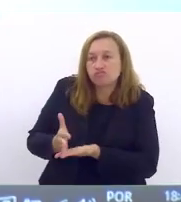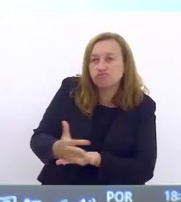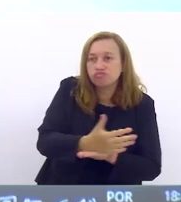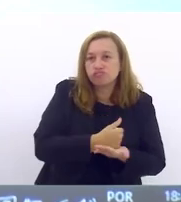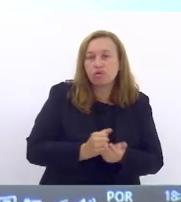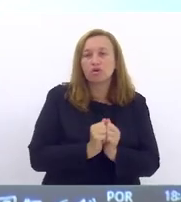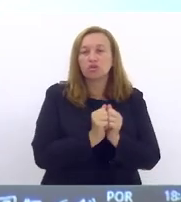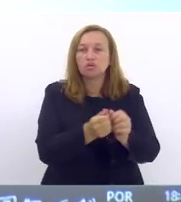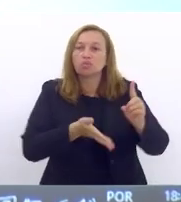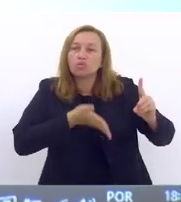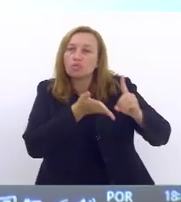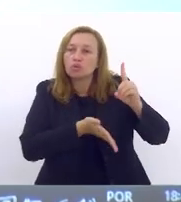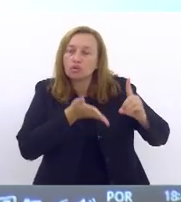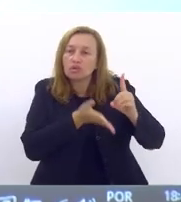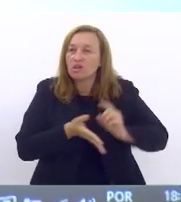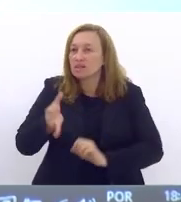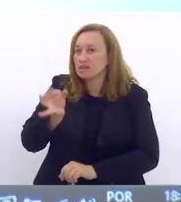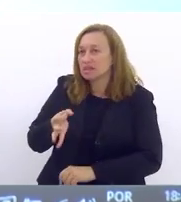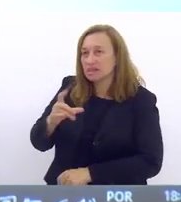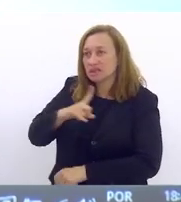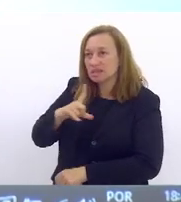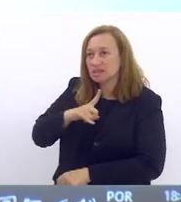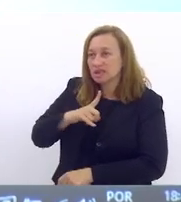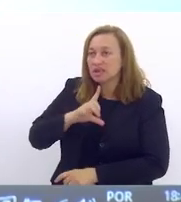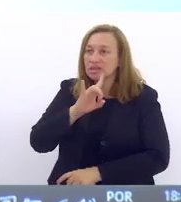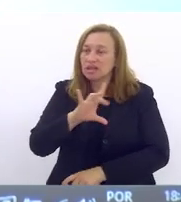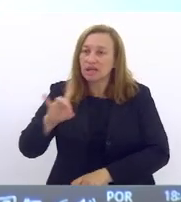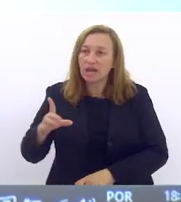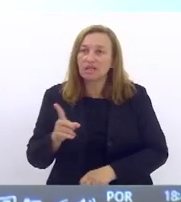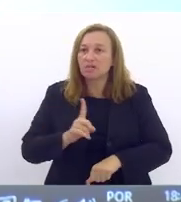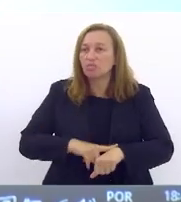junto com as doulas me fizeram a ter certeza de